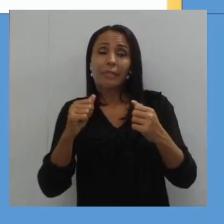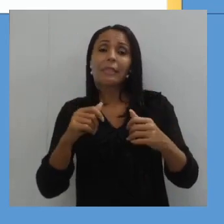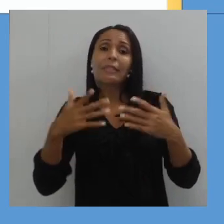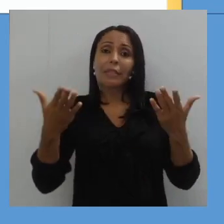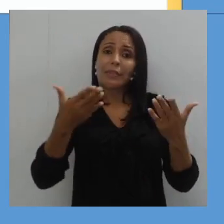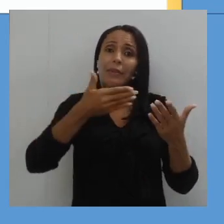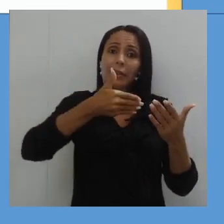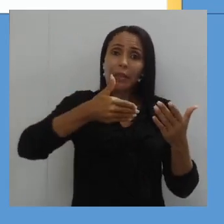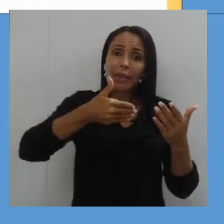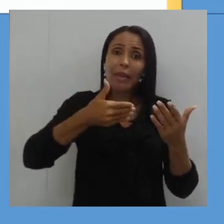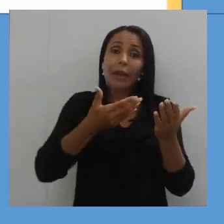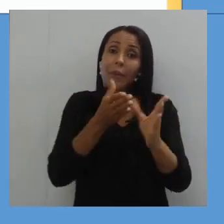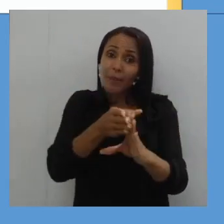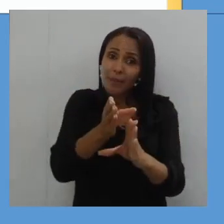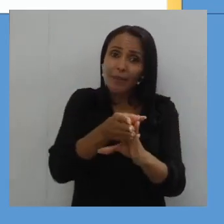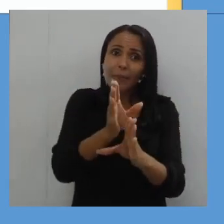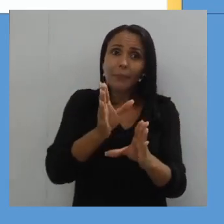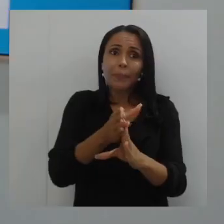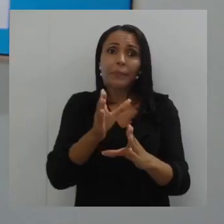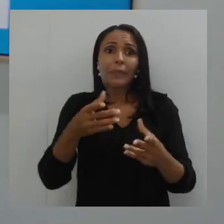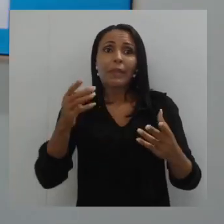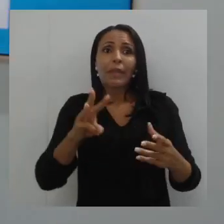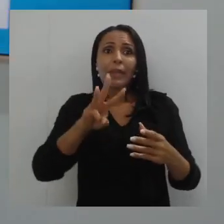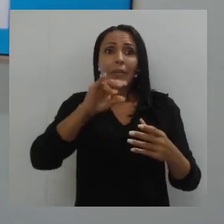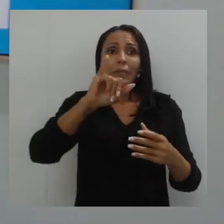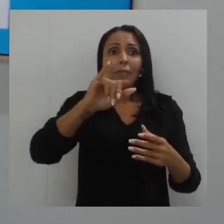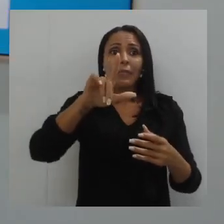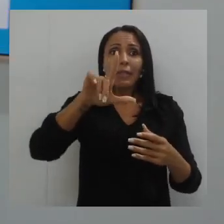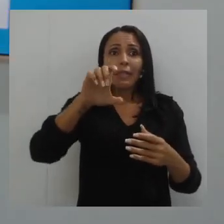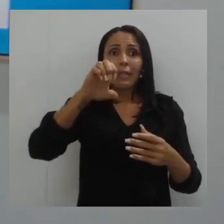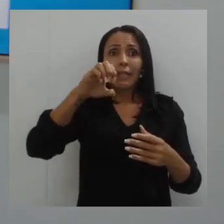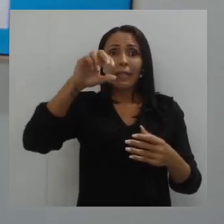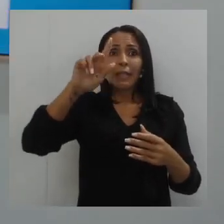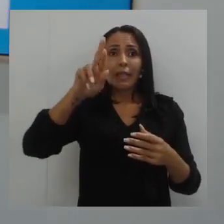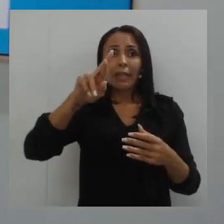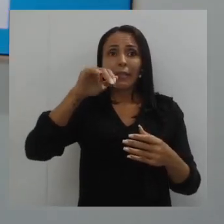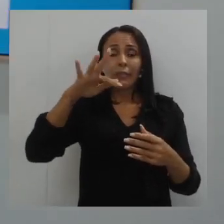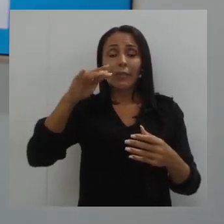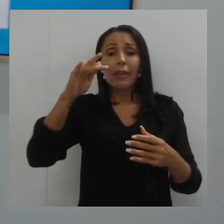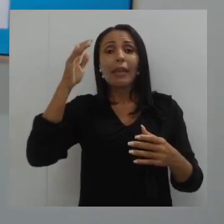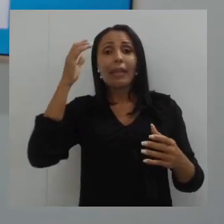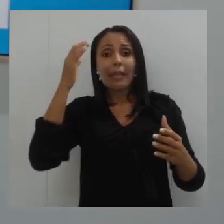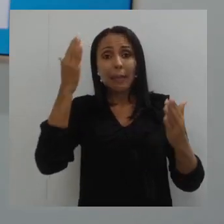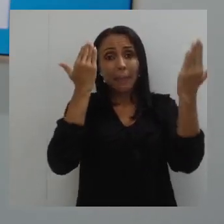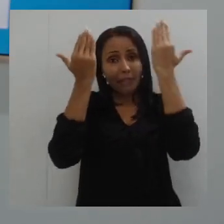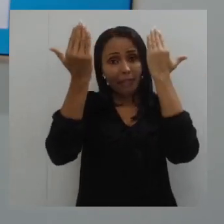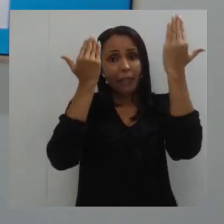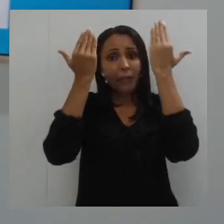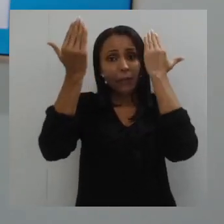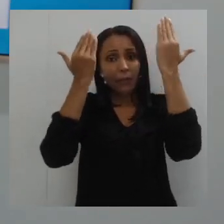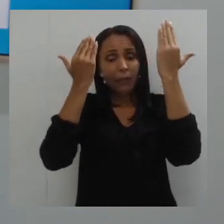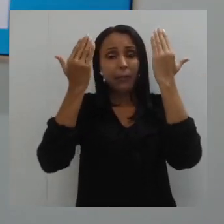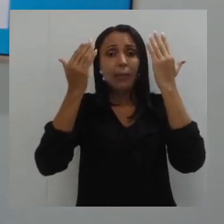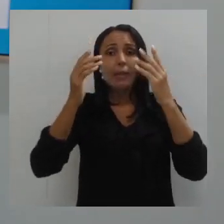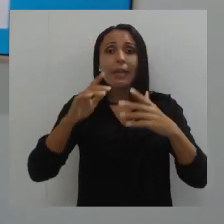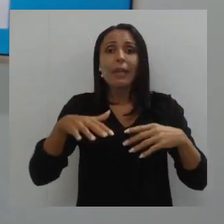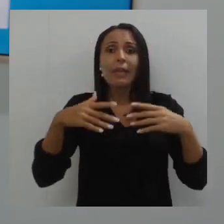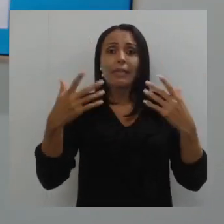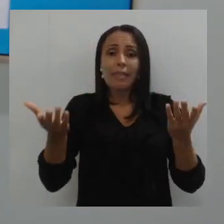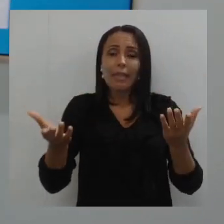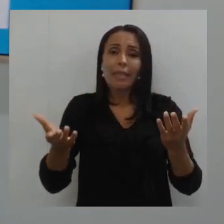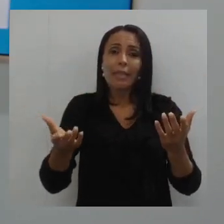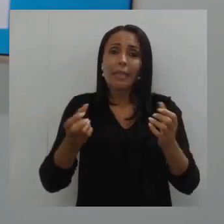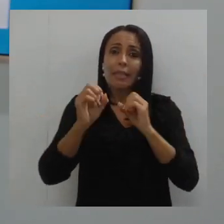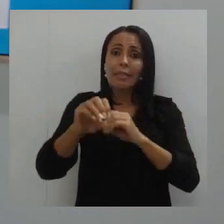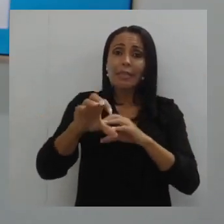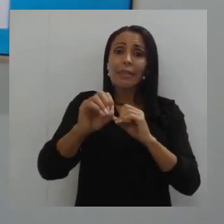governá-la. Esse é um pensamento de um rapaz chamado Wilhelm Reich. Ele era um psicólogo E ele trabalhava muito com essa questão de